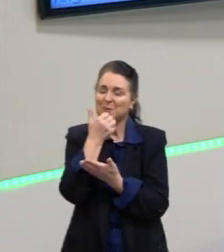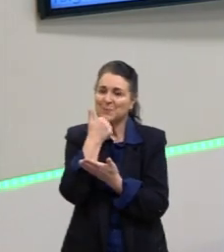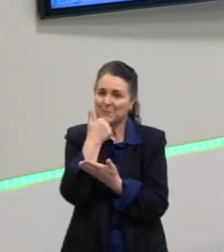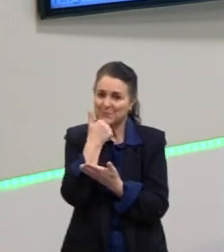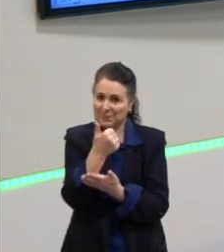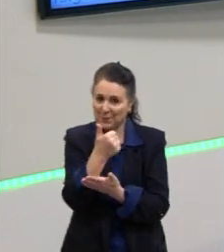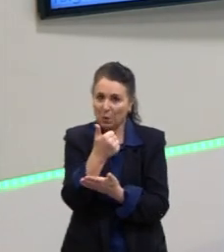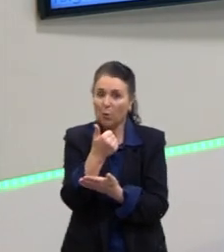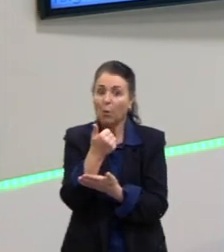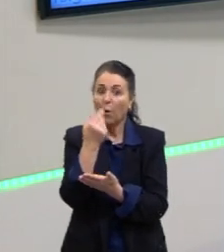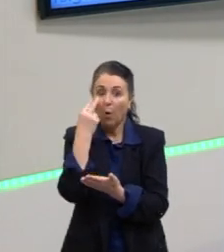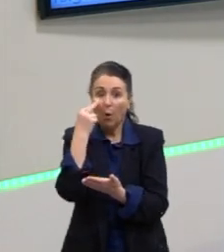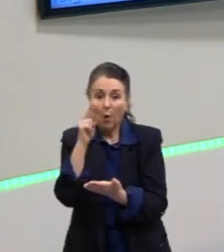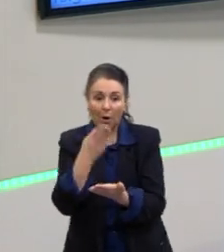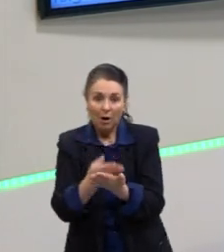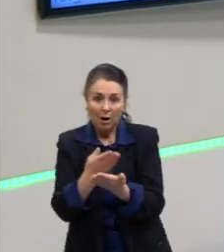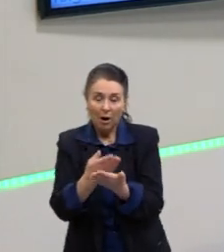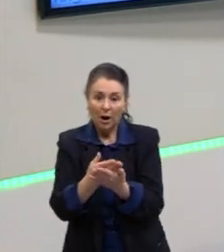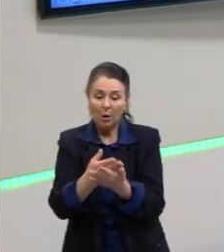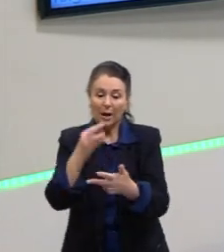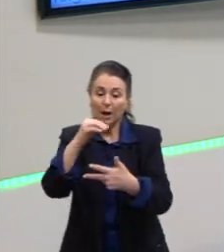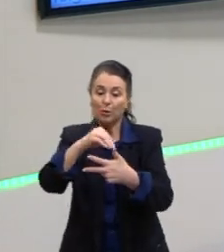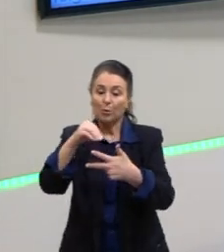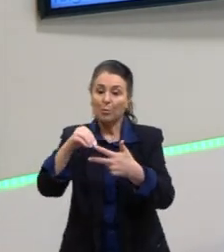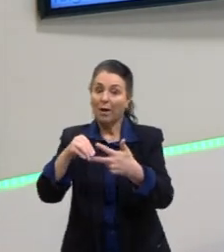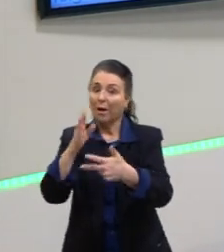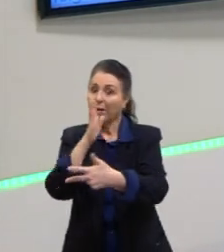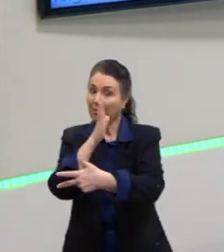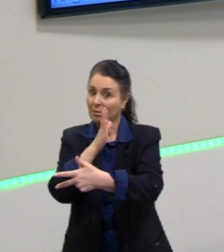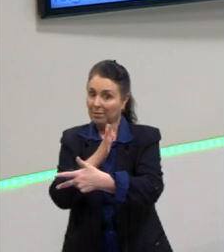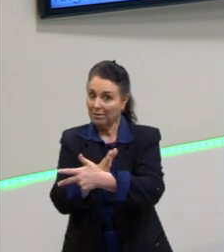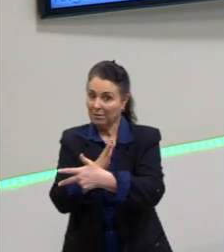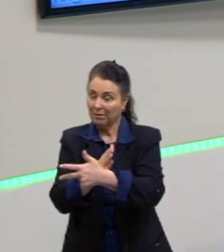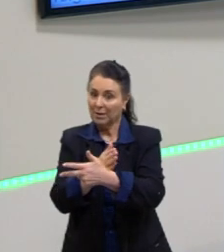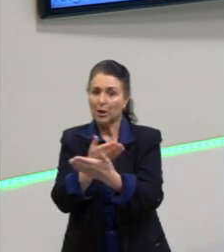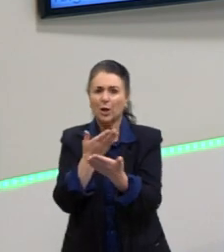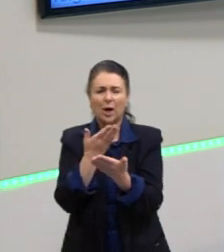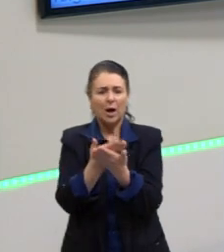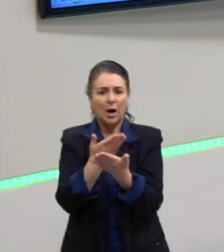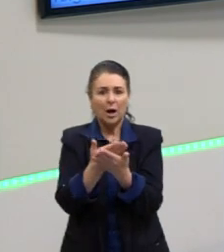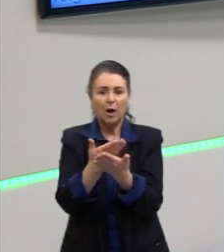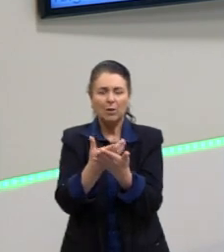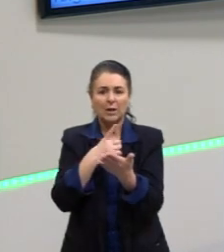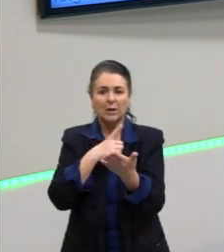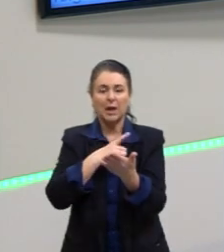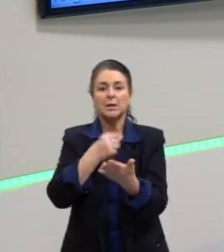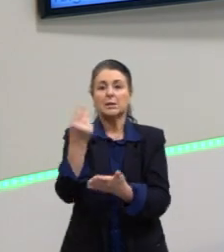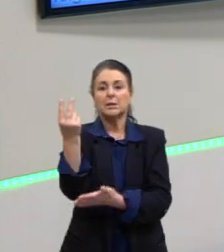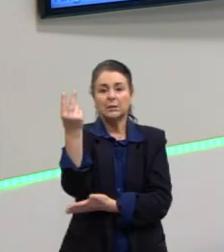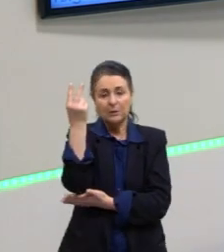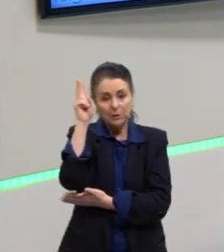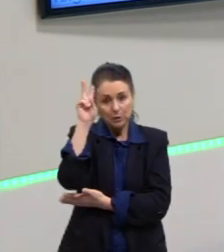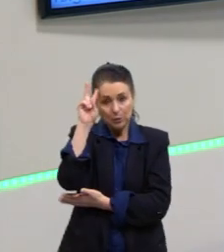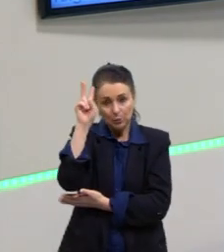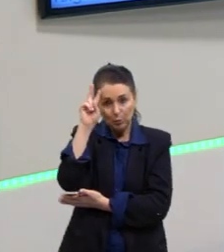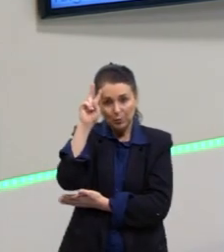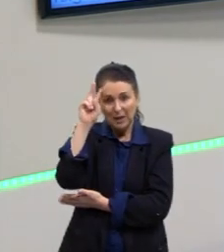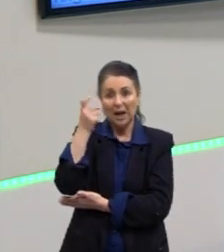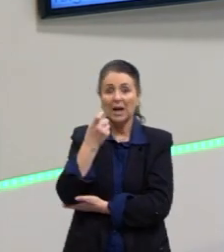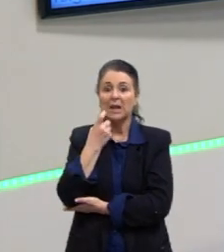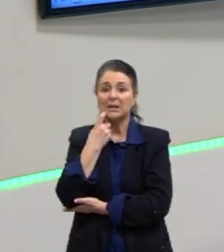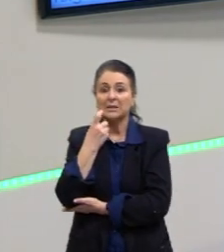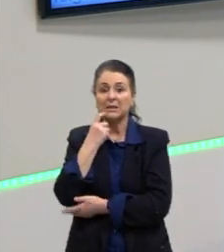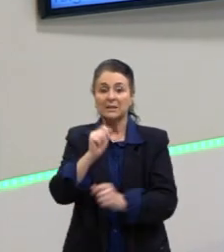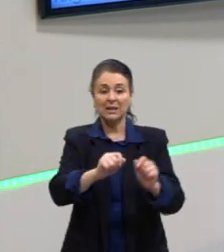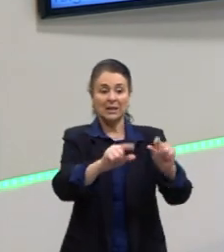assista todas as aulas do pré-enem né essas aulas estão todos os dias de segunda a sexta aqui na grade da